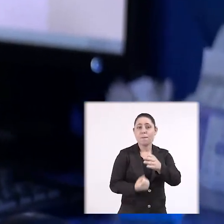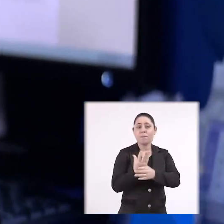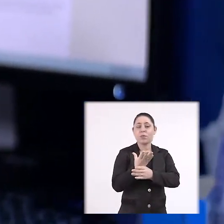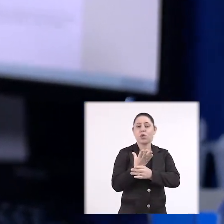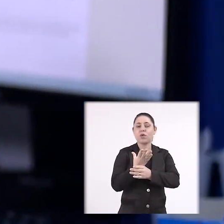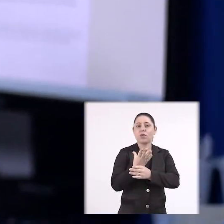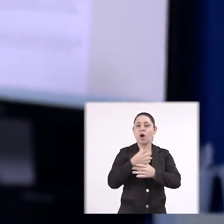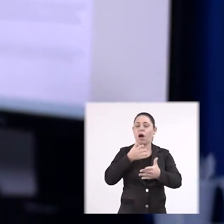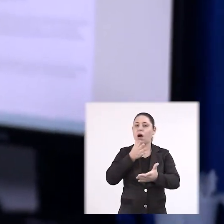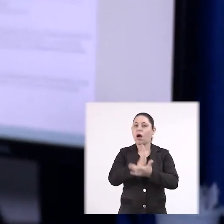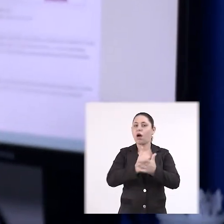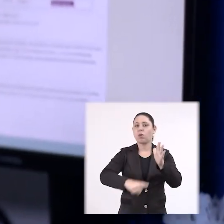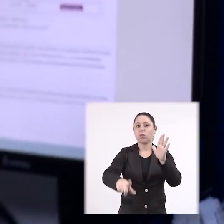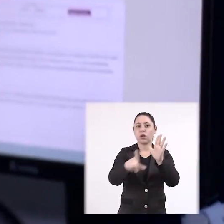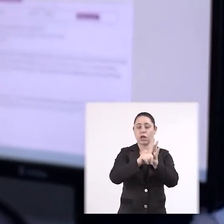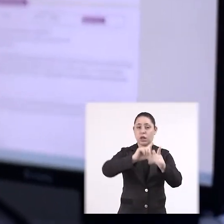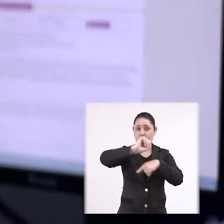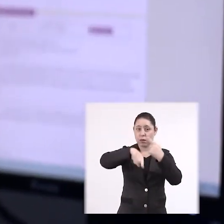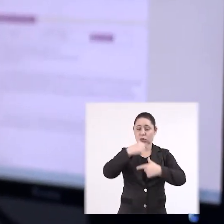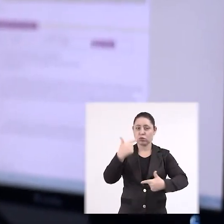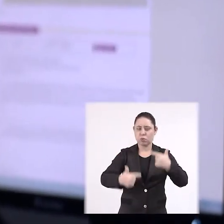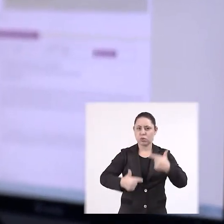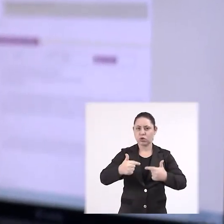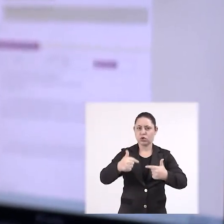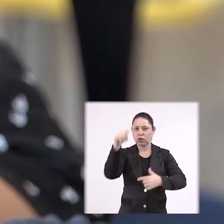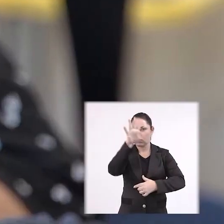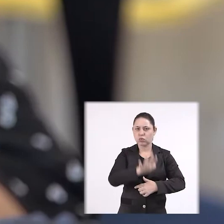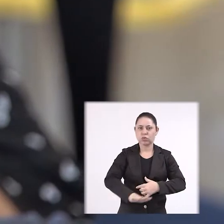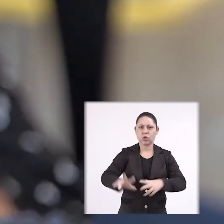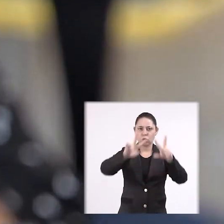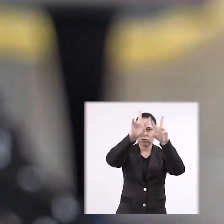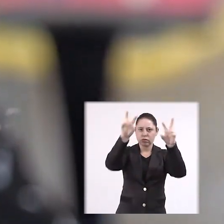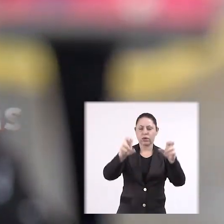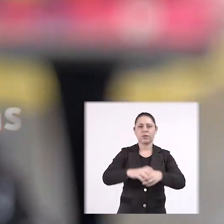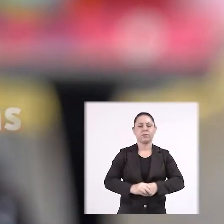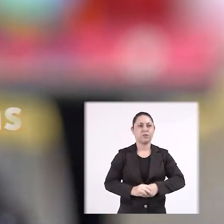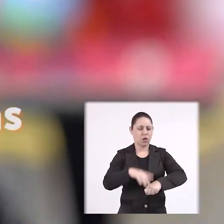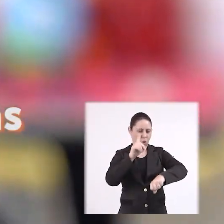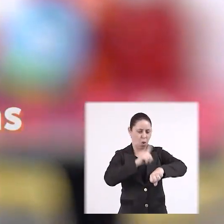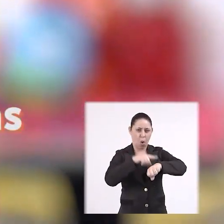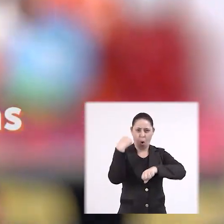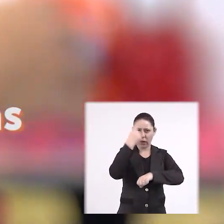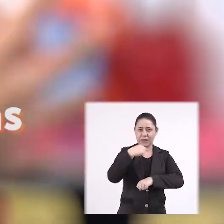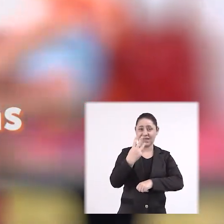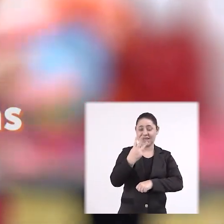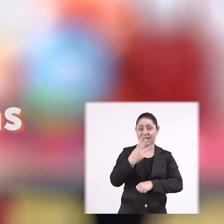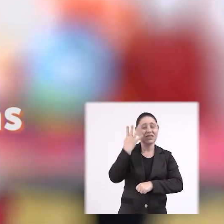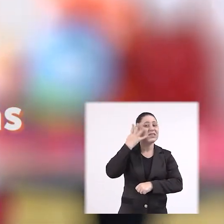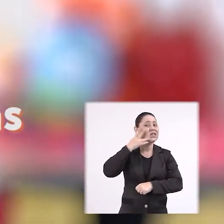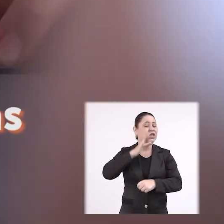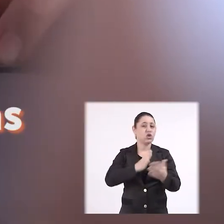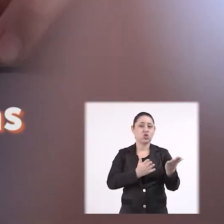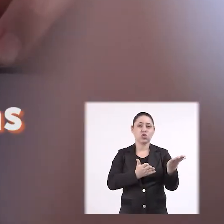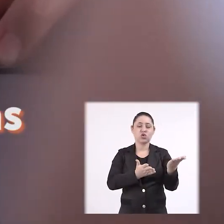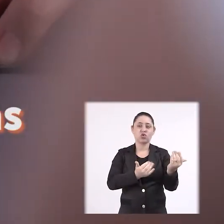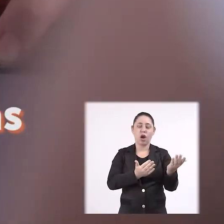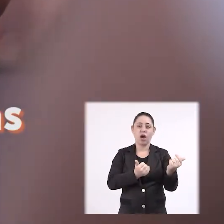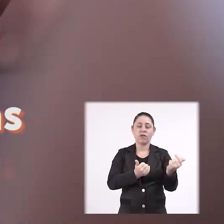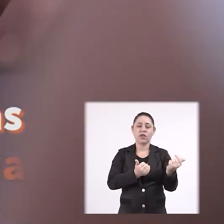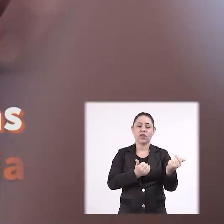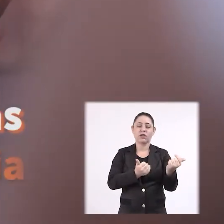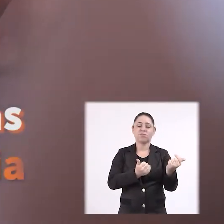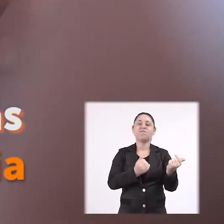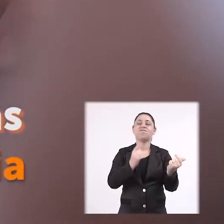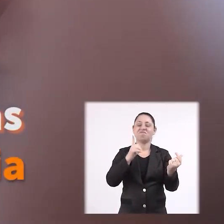mais tarde se tornou política nacional sobre o tema. A cada hora, 3 crianças ou adolescentes